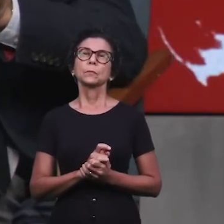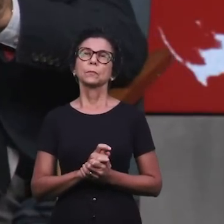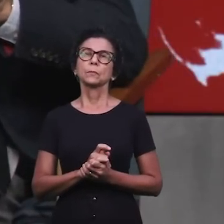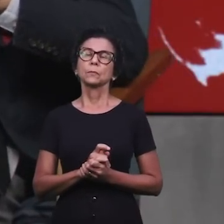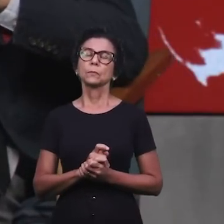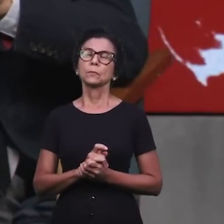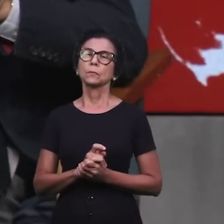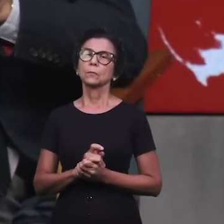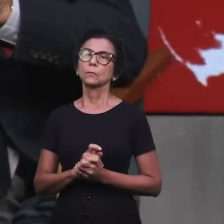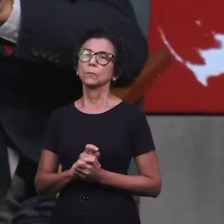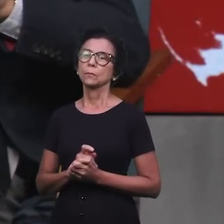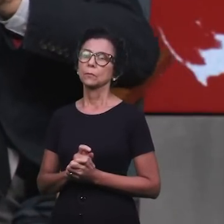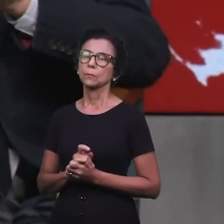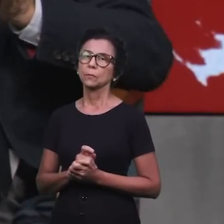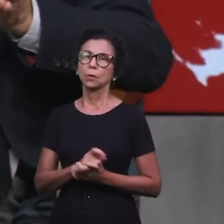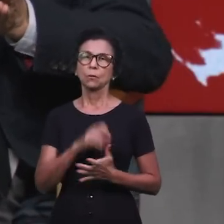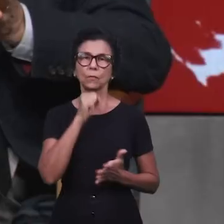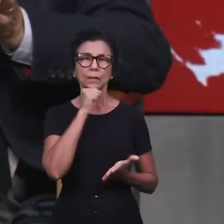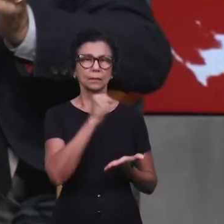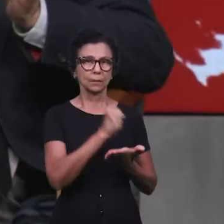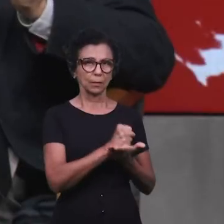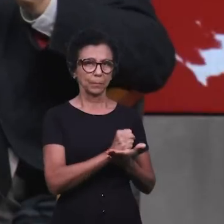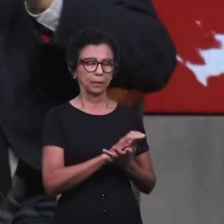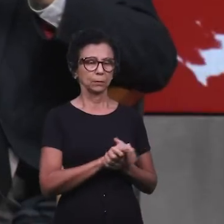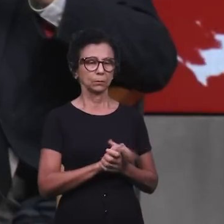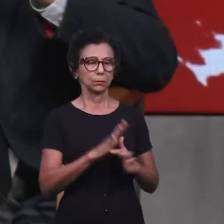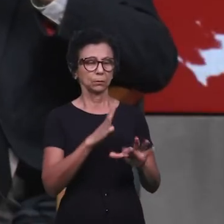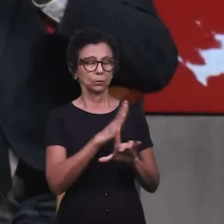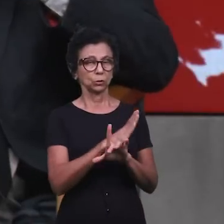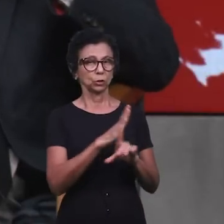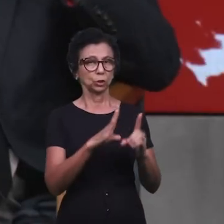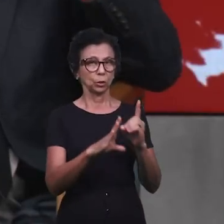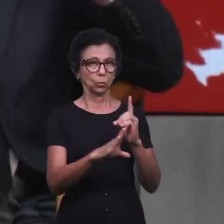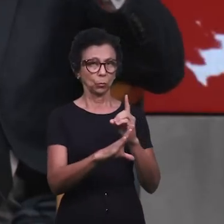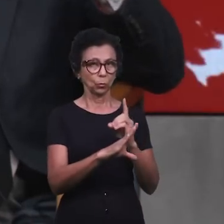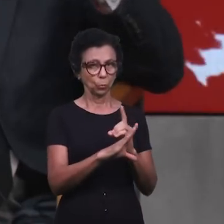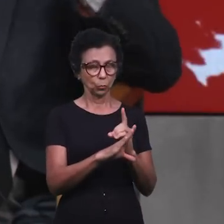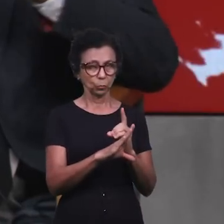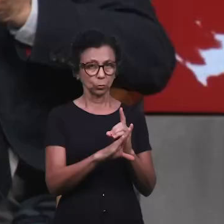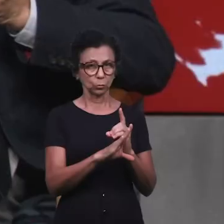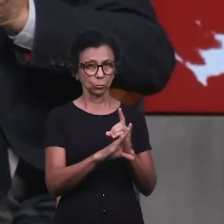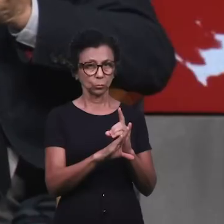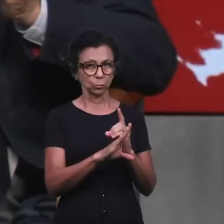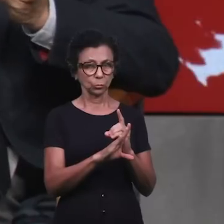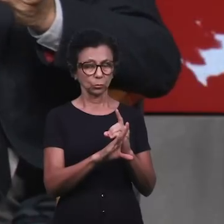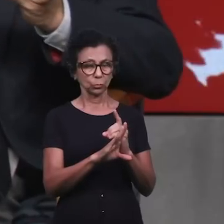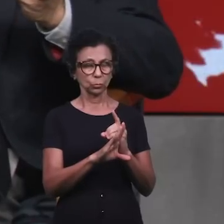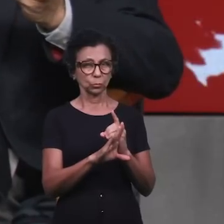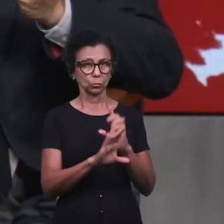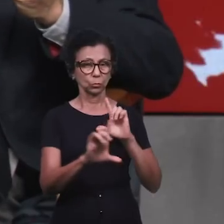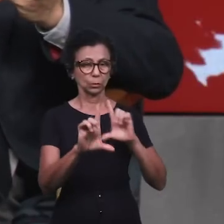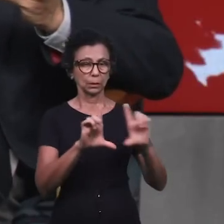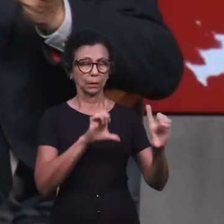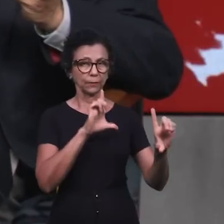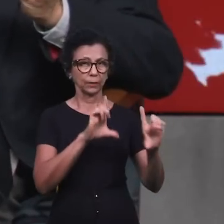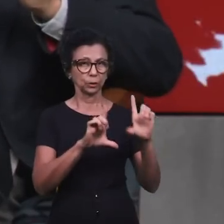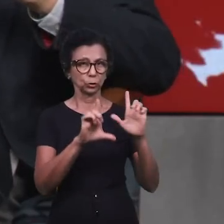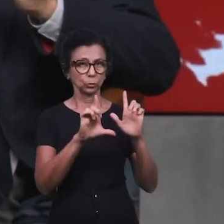o culto levítico tinha toda uma forma. A Páscoa